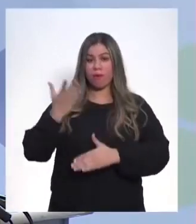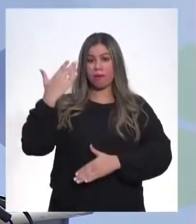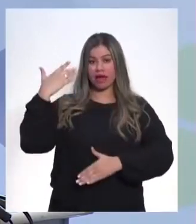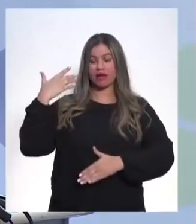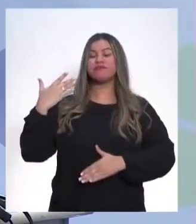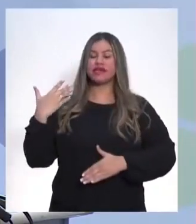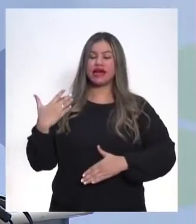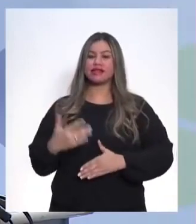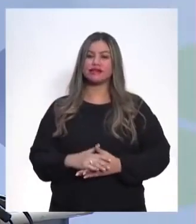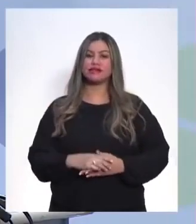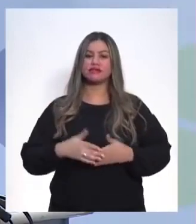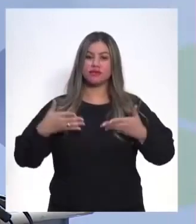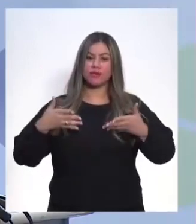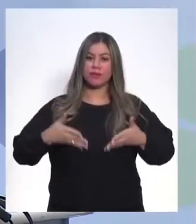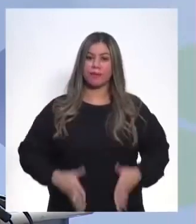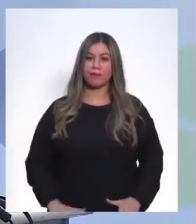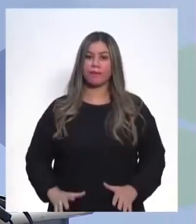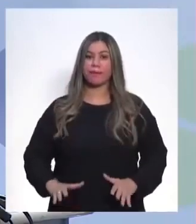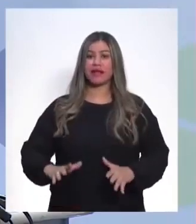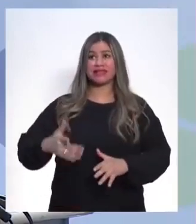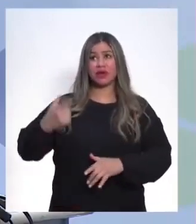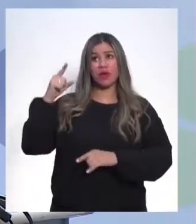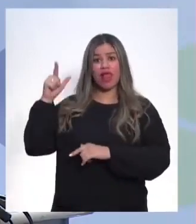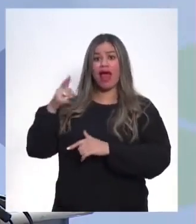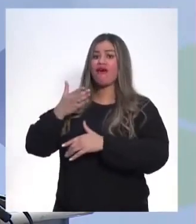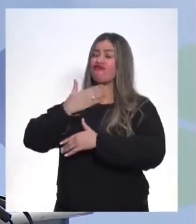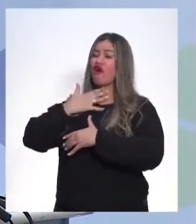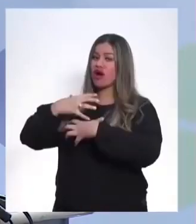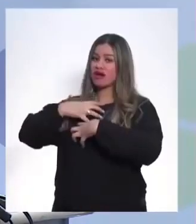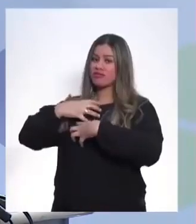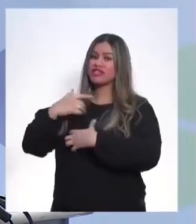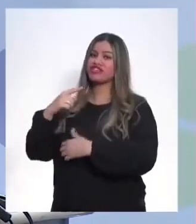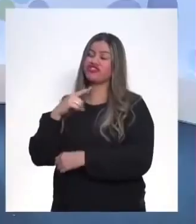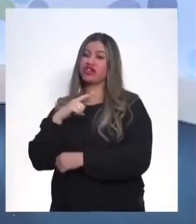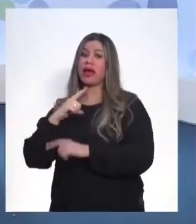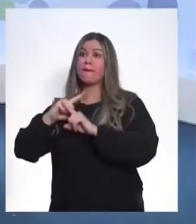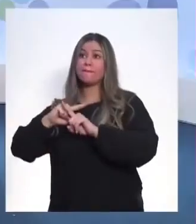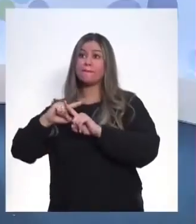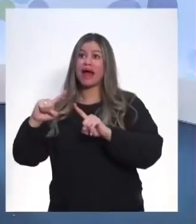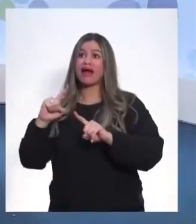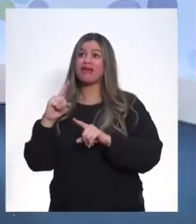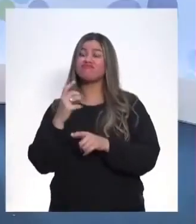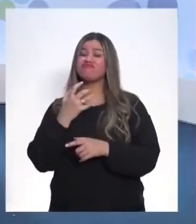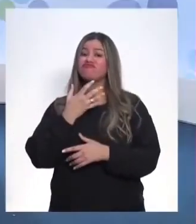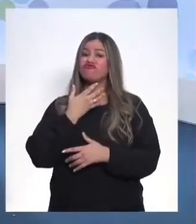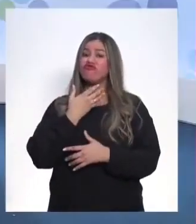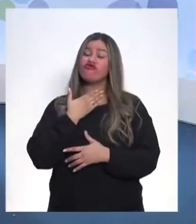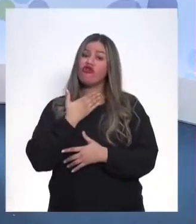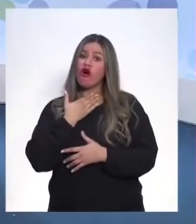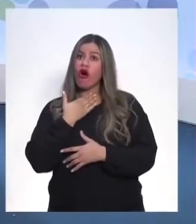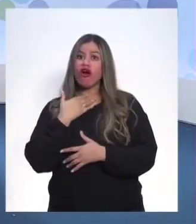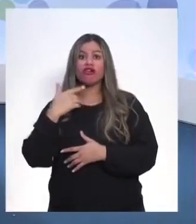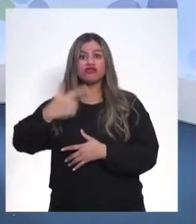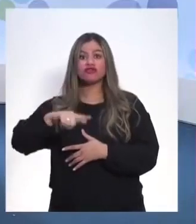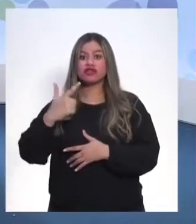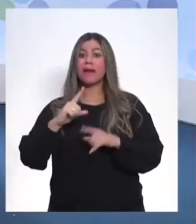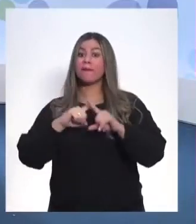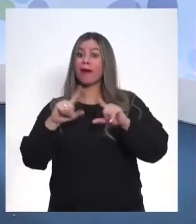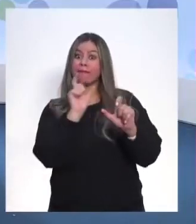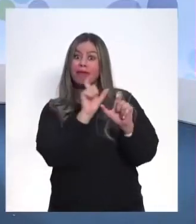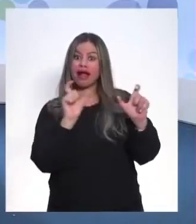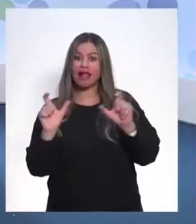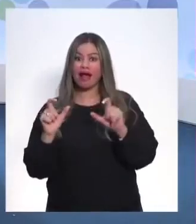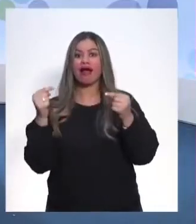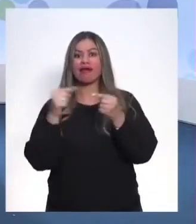que ela não perdeu são as palavras mesmo. Então, assim, ela ainda utiliza Mas alguns dialetos próprios.